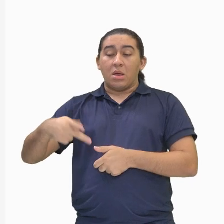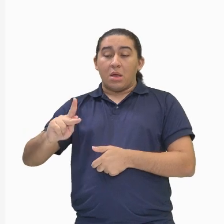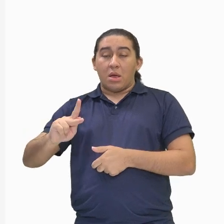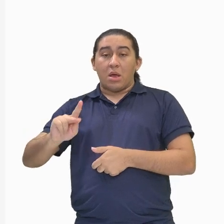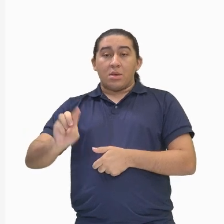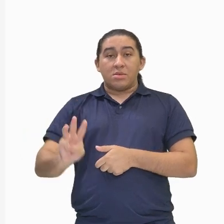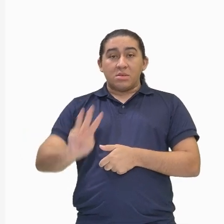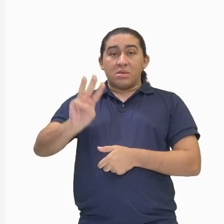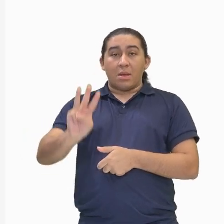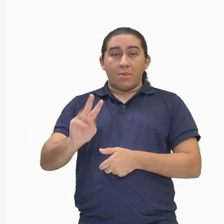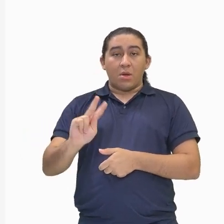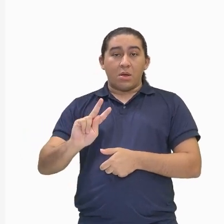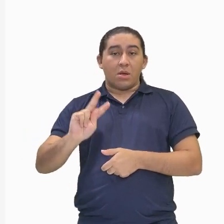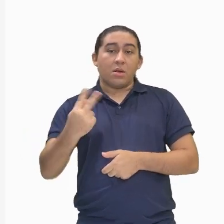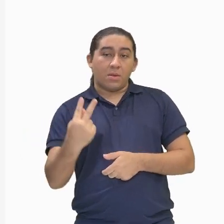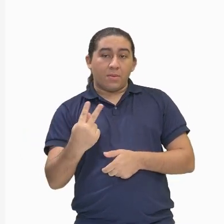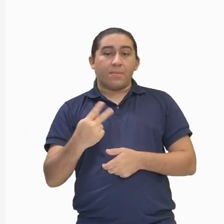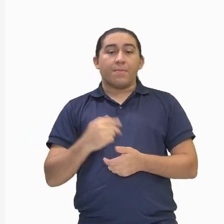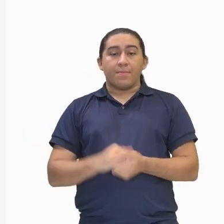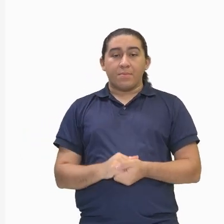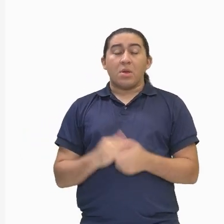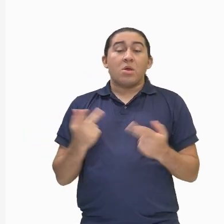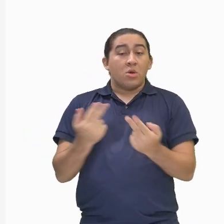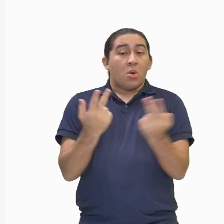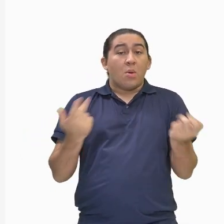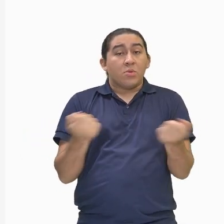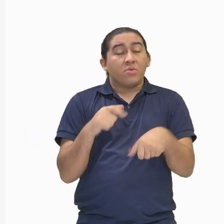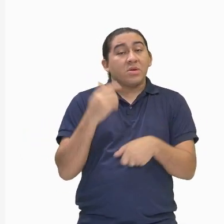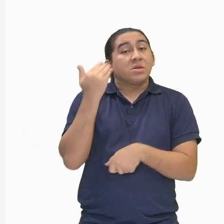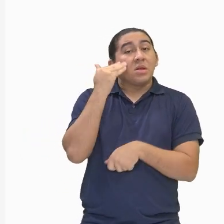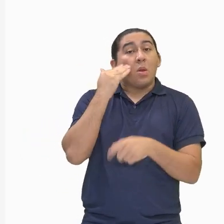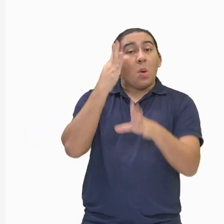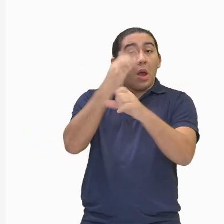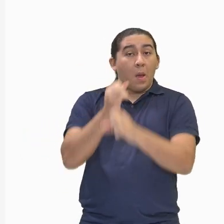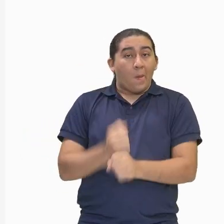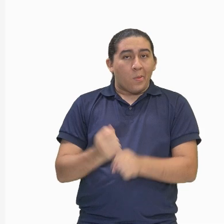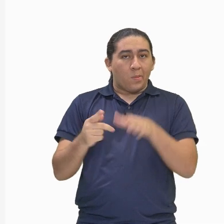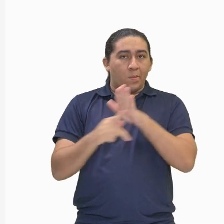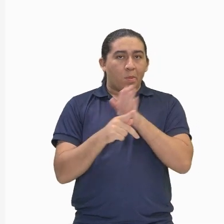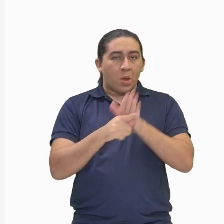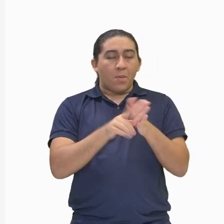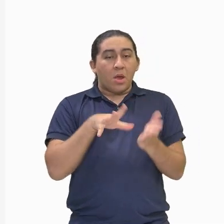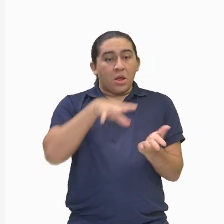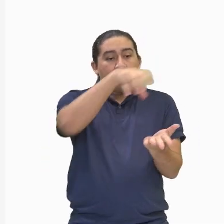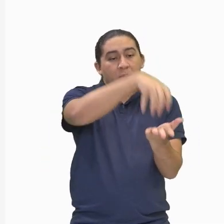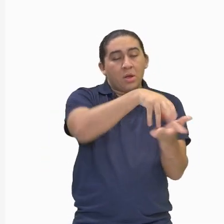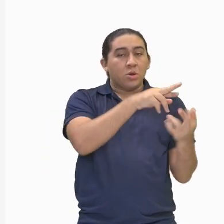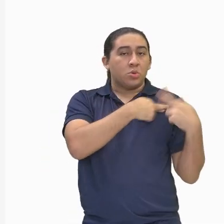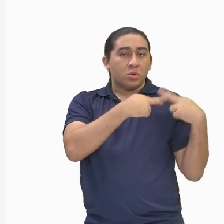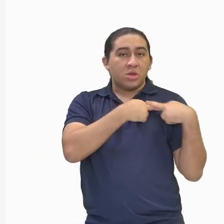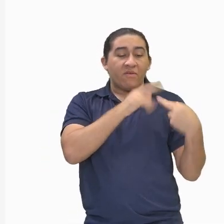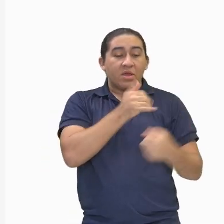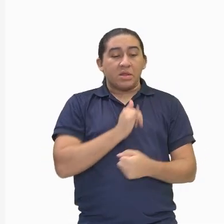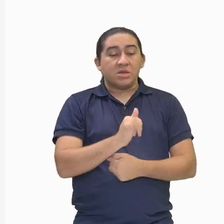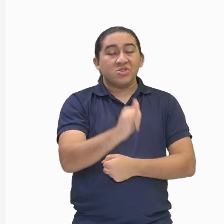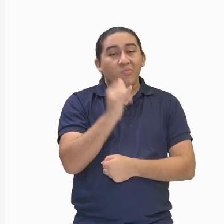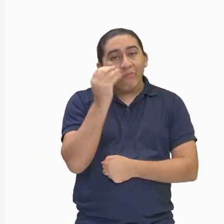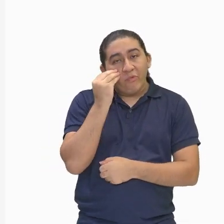como podemos notar na medição do consumo de energia elétrica feita pelas companhias energéticas. Então, se você olhar